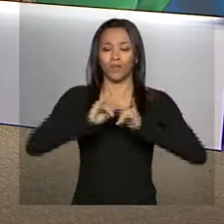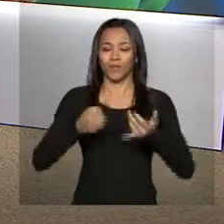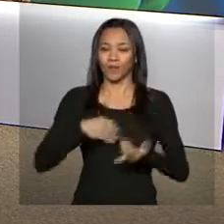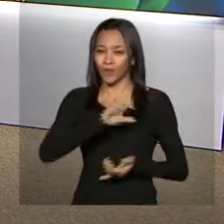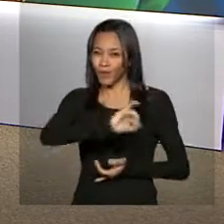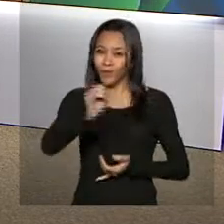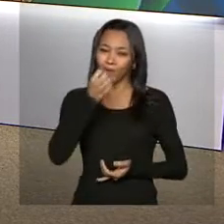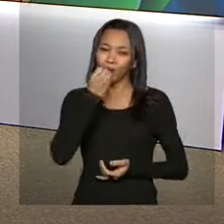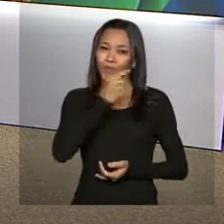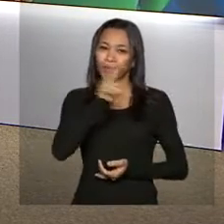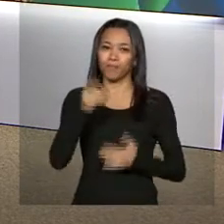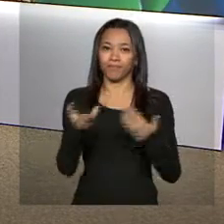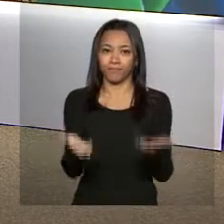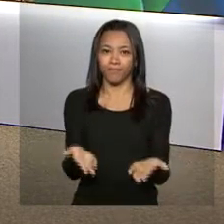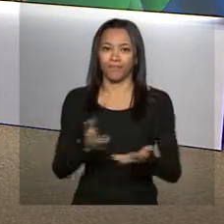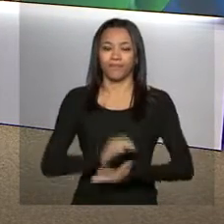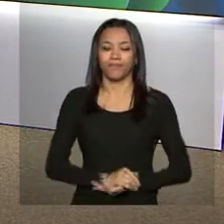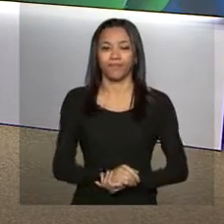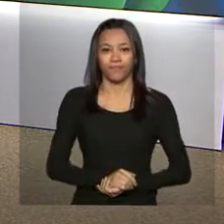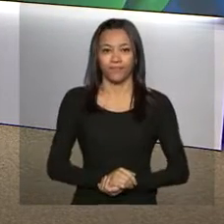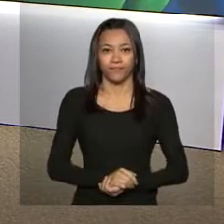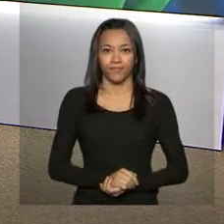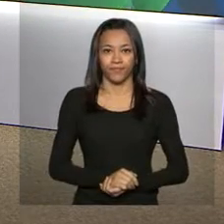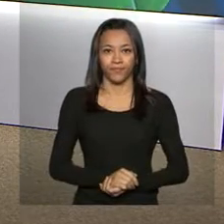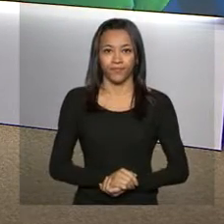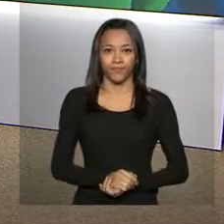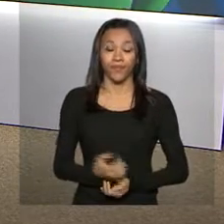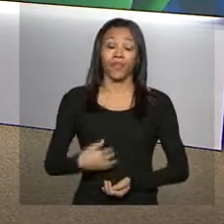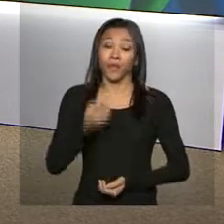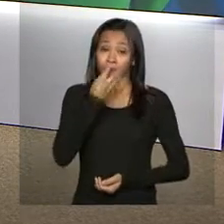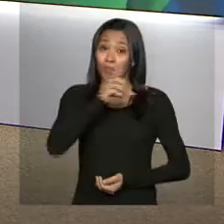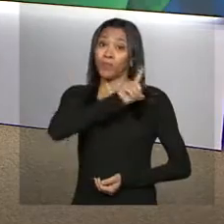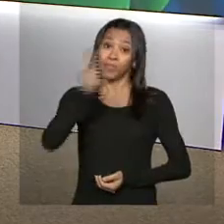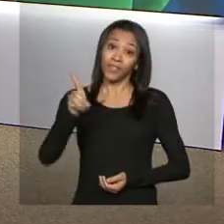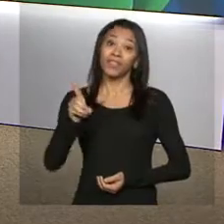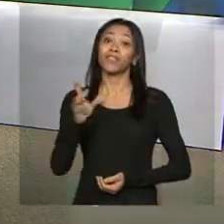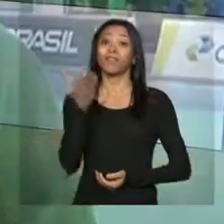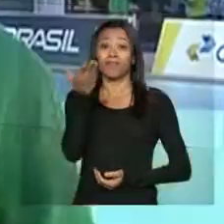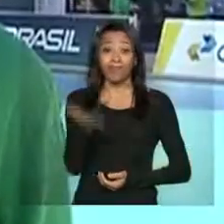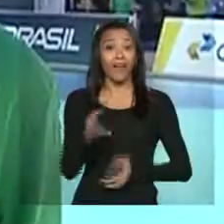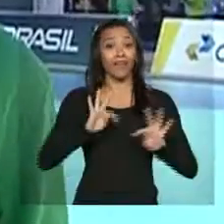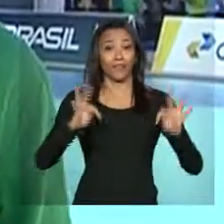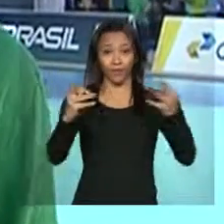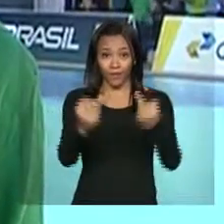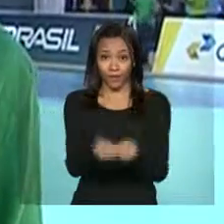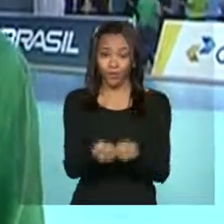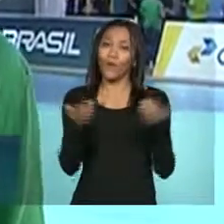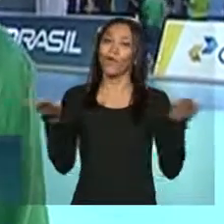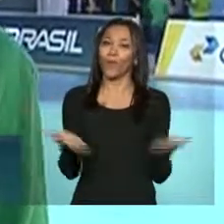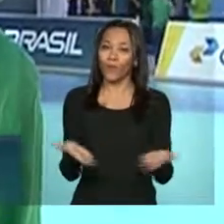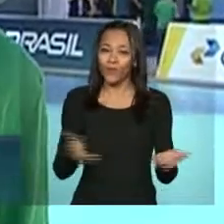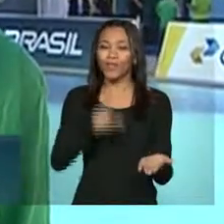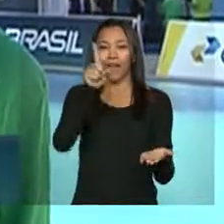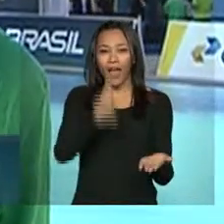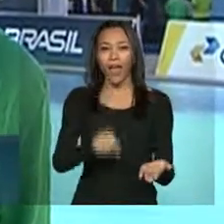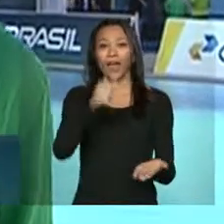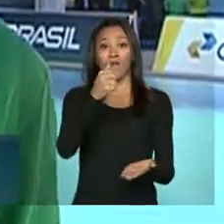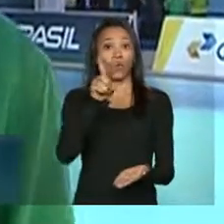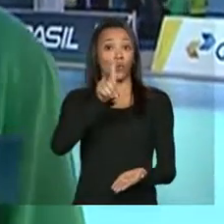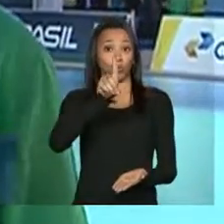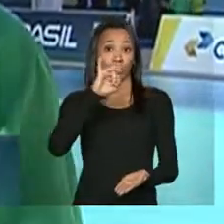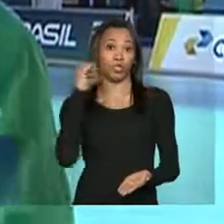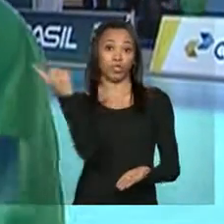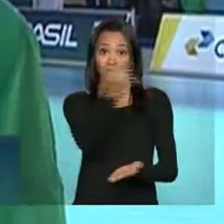olá carolina bom dia o dia daniele bom dia a todos isso mesmo hoje é o dia olímpico internacional